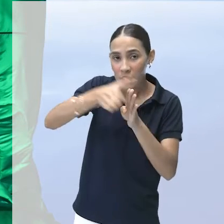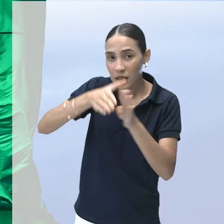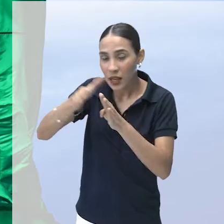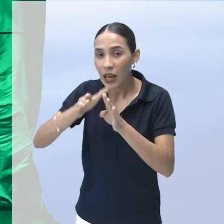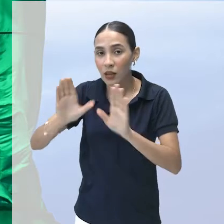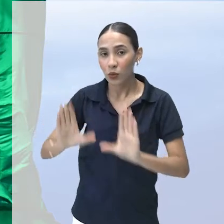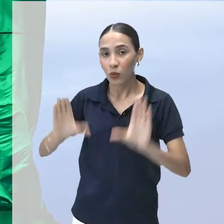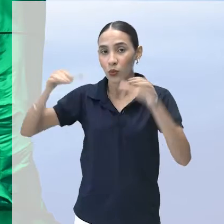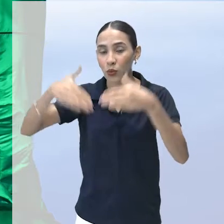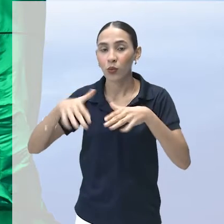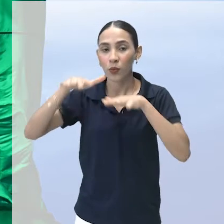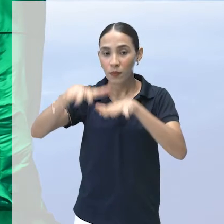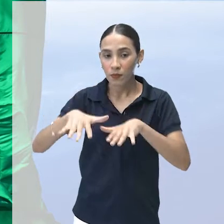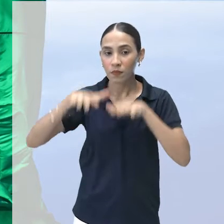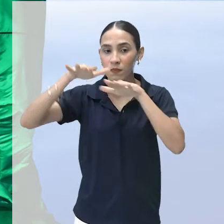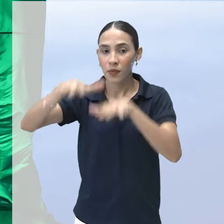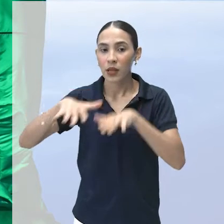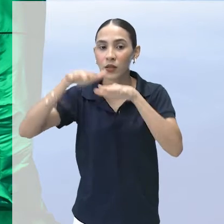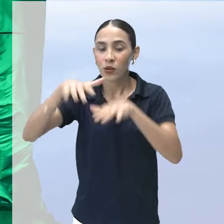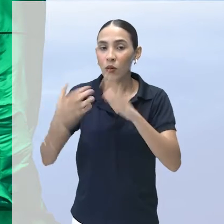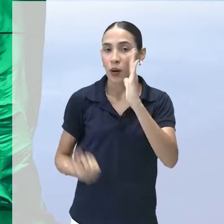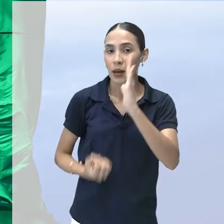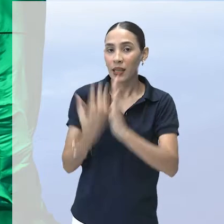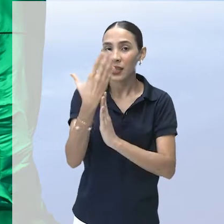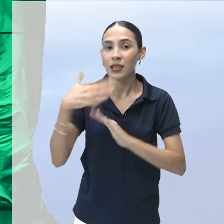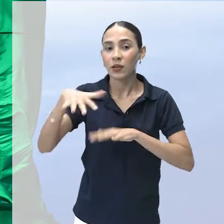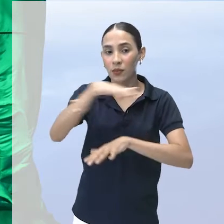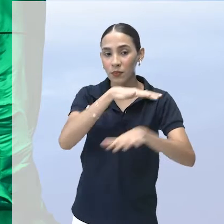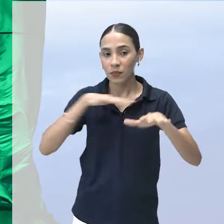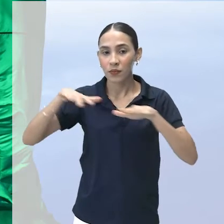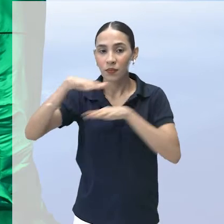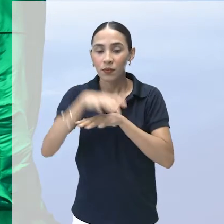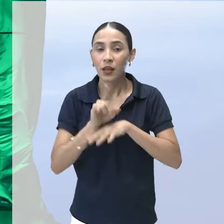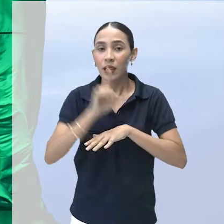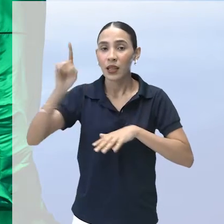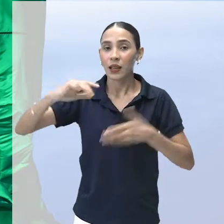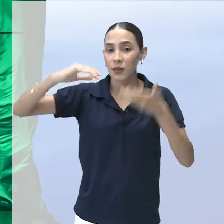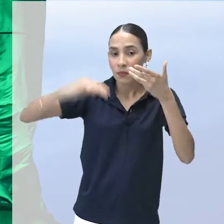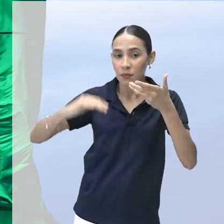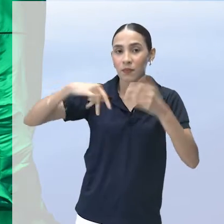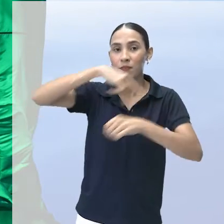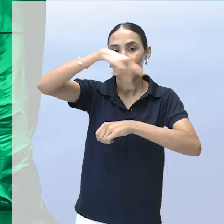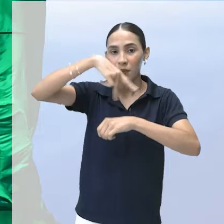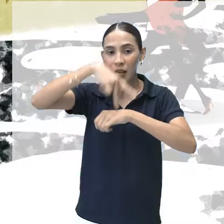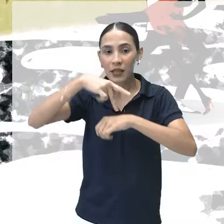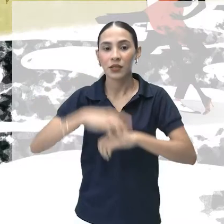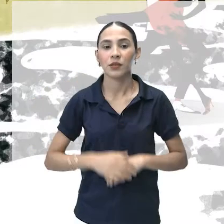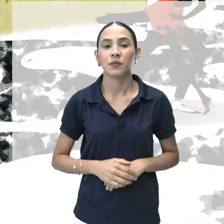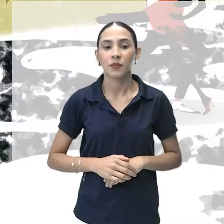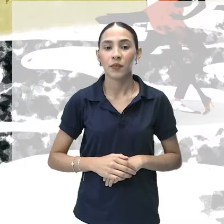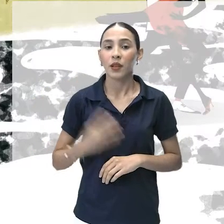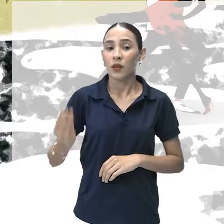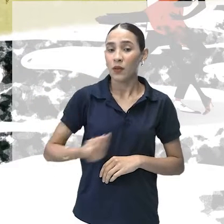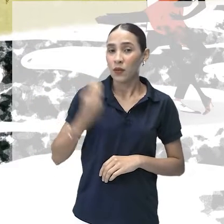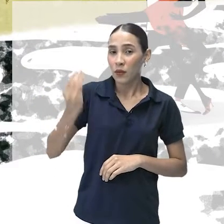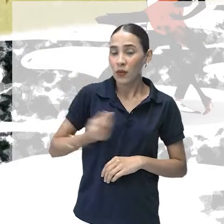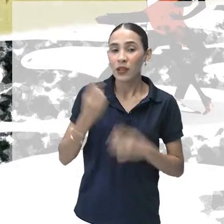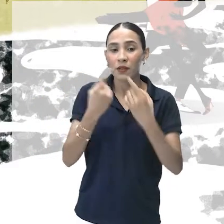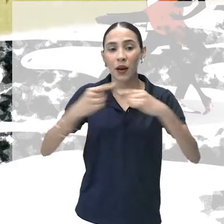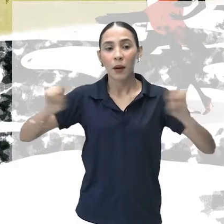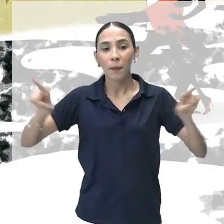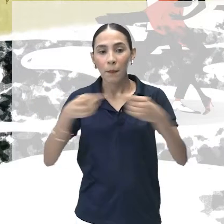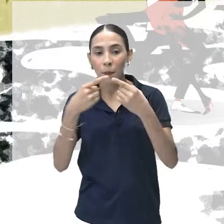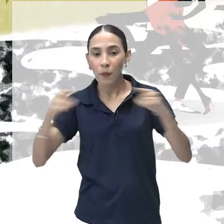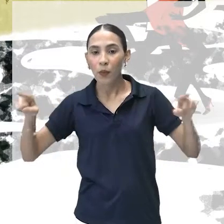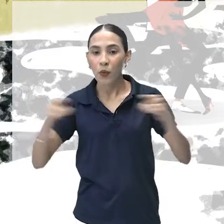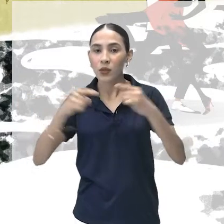carnaval, eu inauguro um monumento no Planalto Central do país. Viva a bossa,